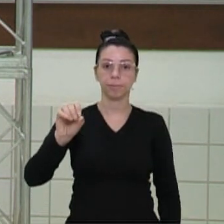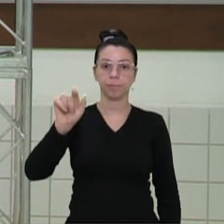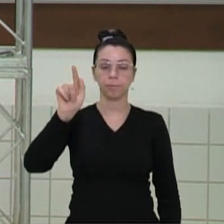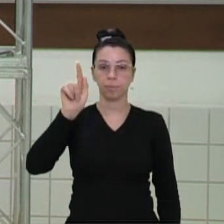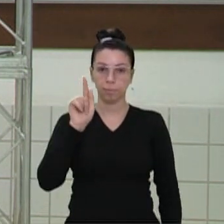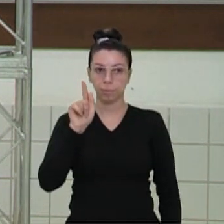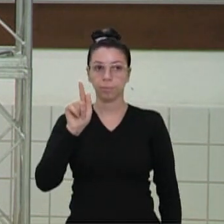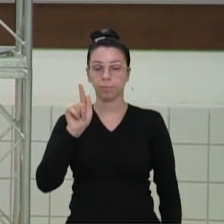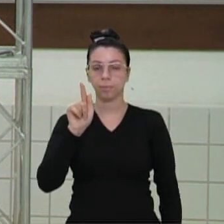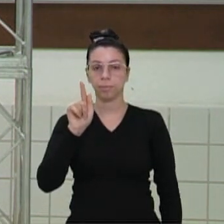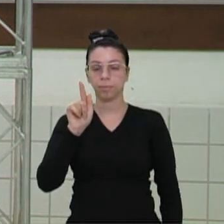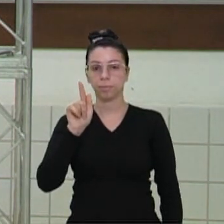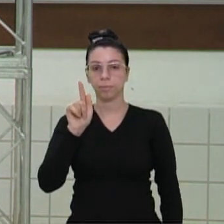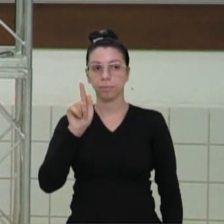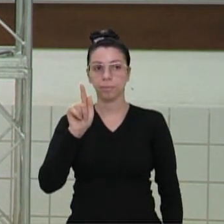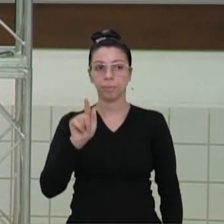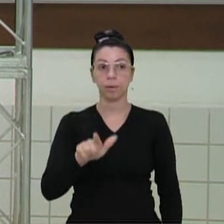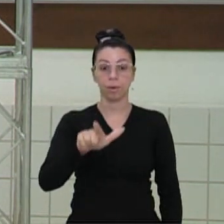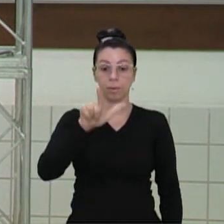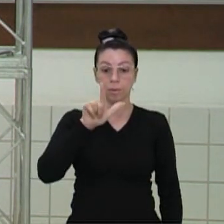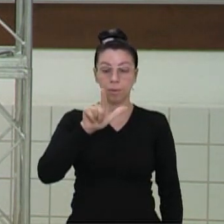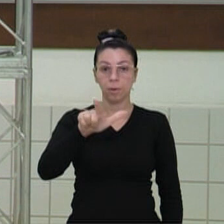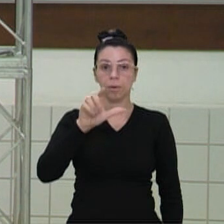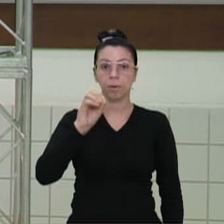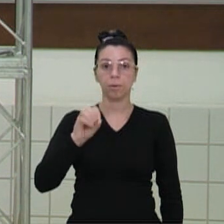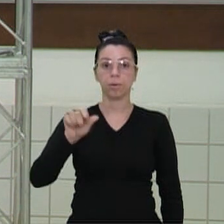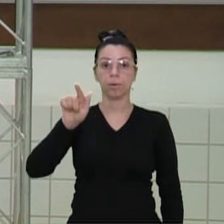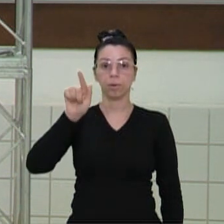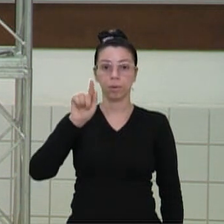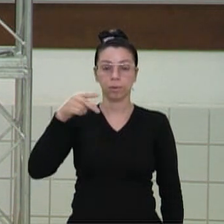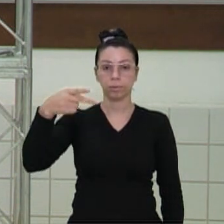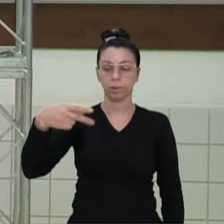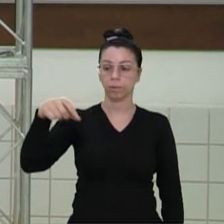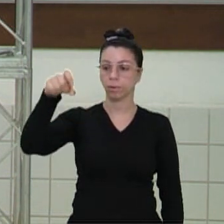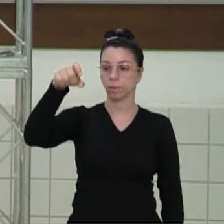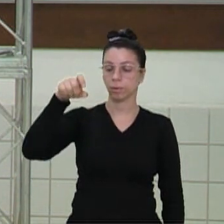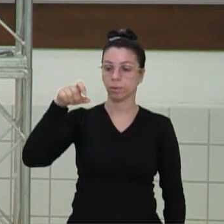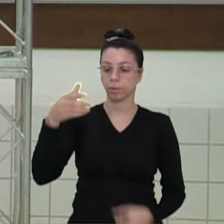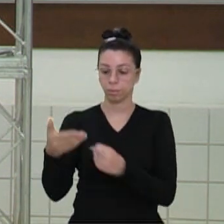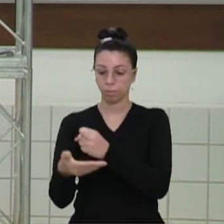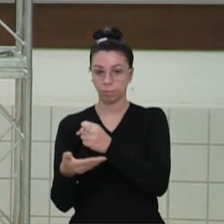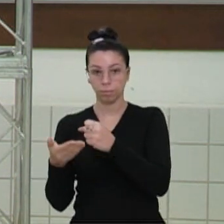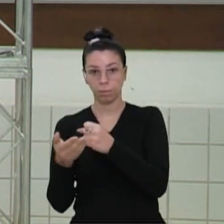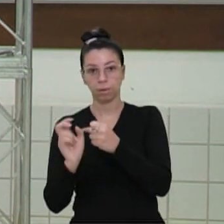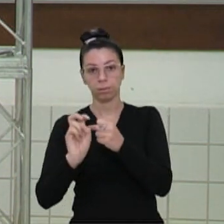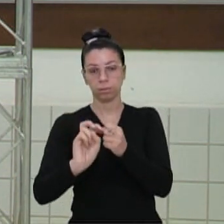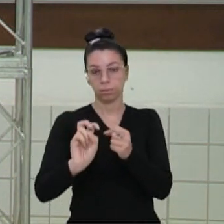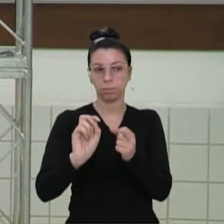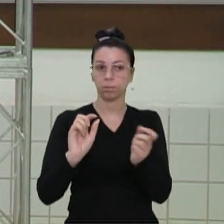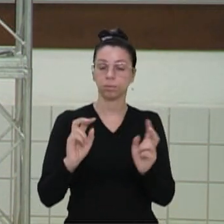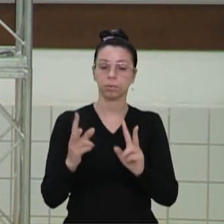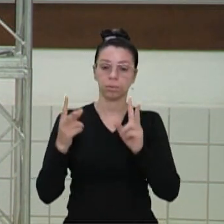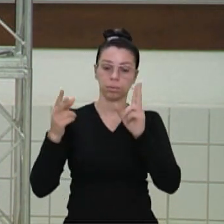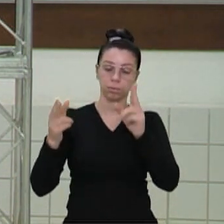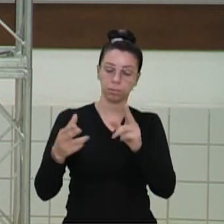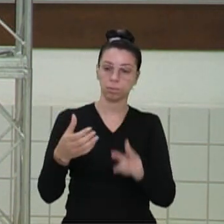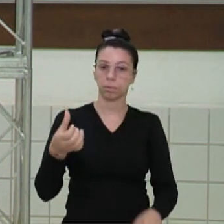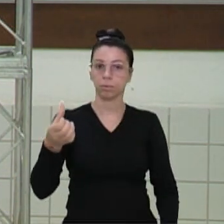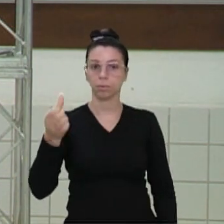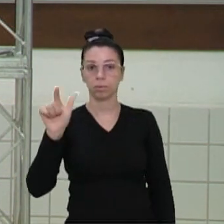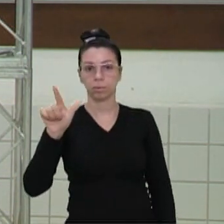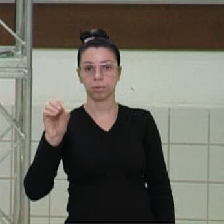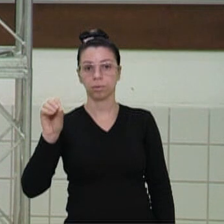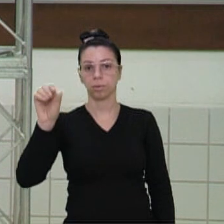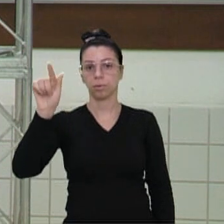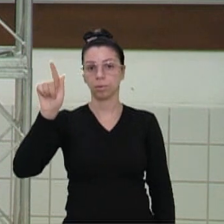que é log de 2 elevado a x na base 5 e o igual a um log de 64 na